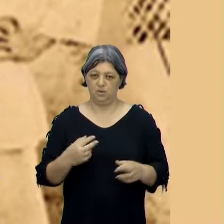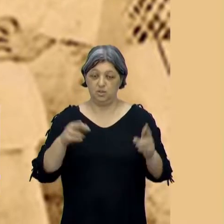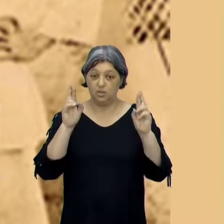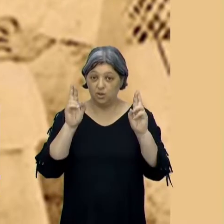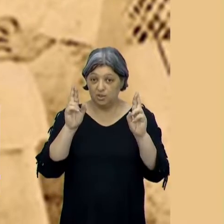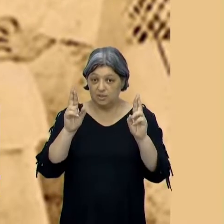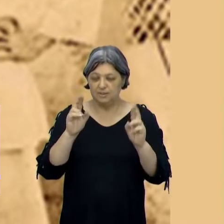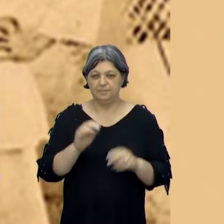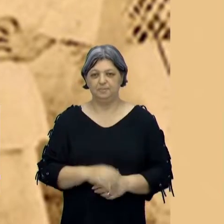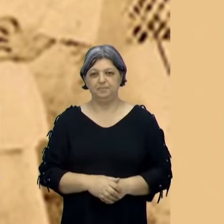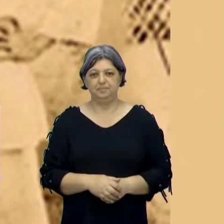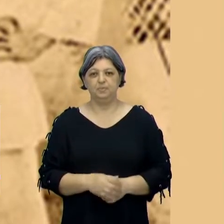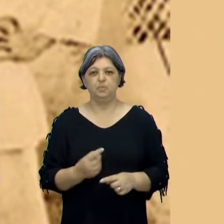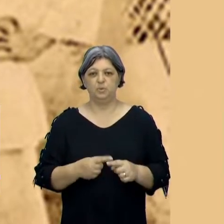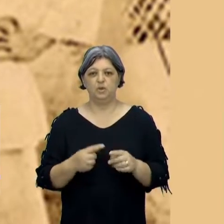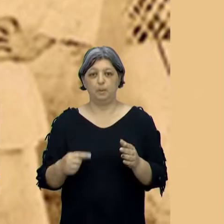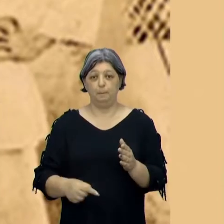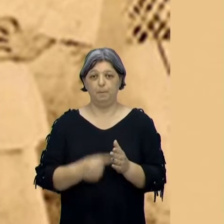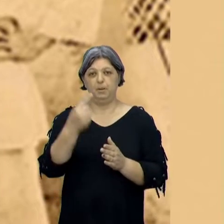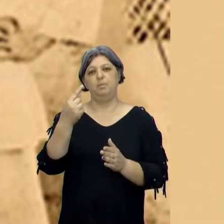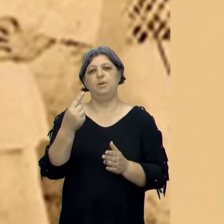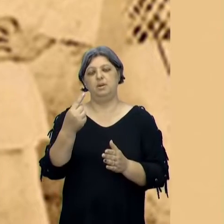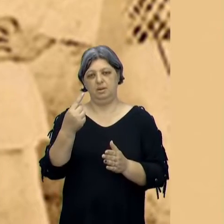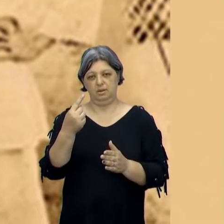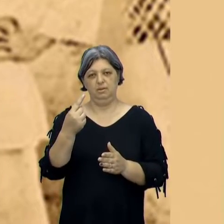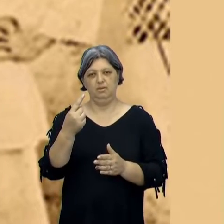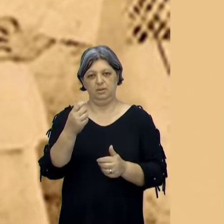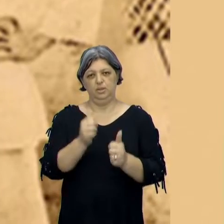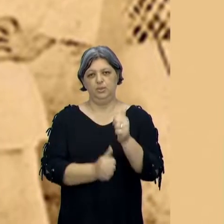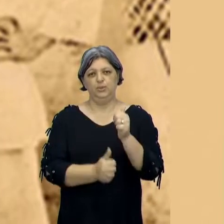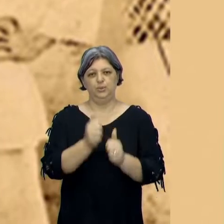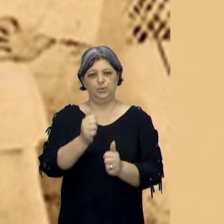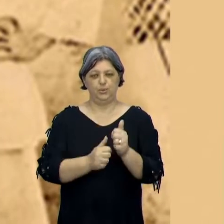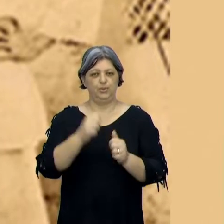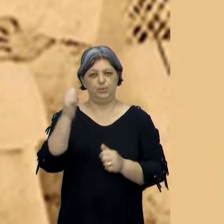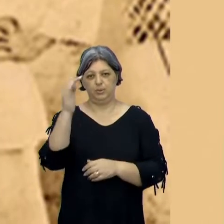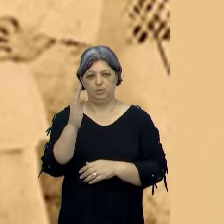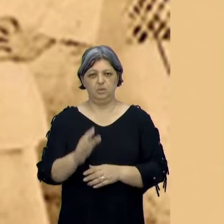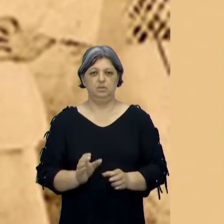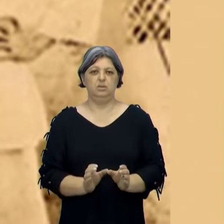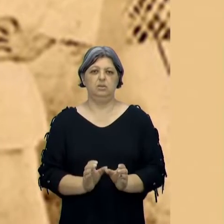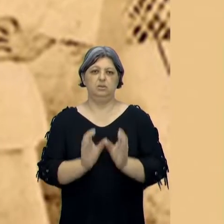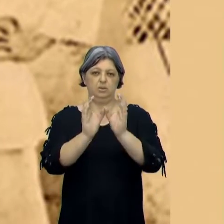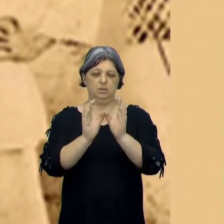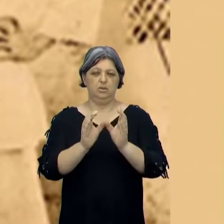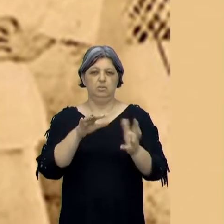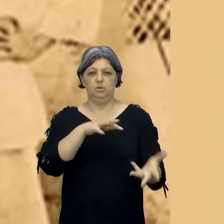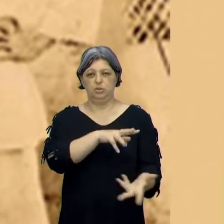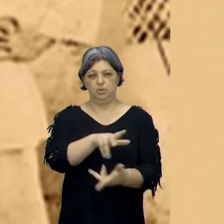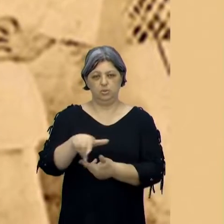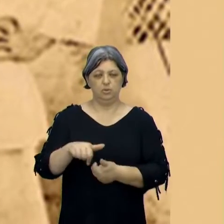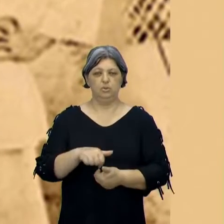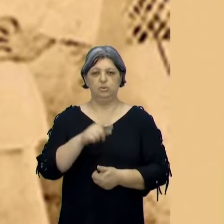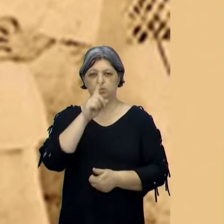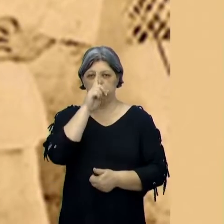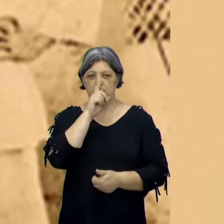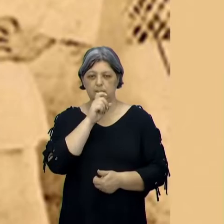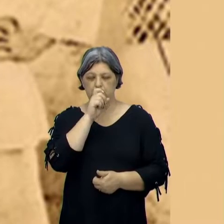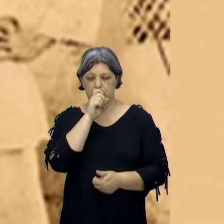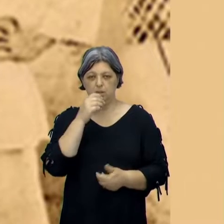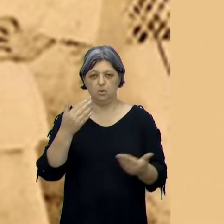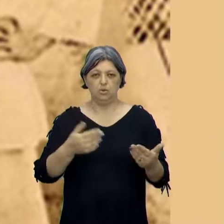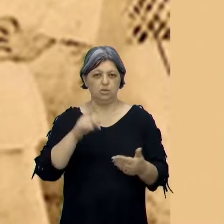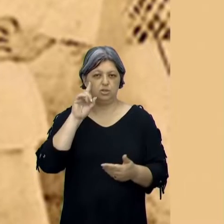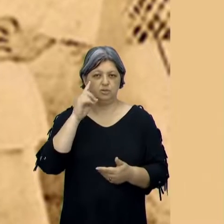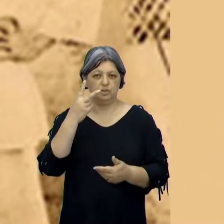bastante, porque é o primeiro jogo aí, né, do Brasil na Copa do Mundo do Catar. Hoje é dia 24 de novembro,